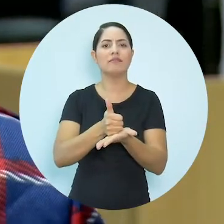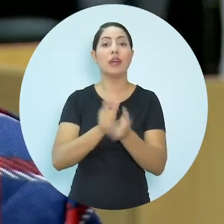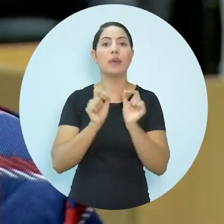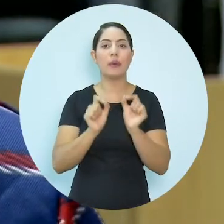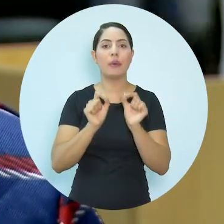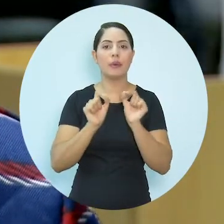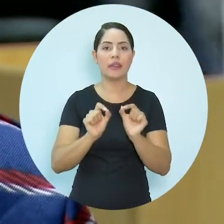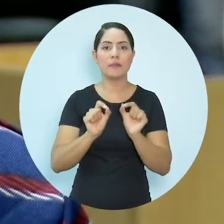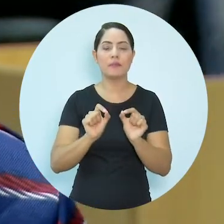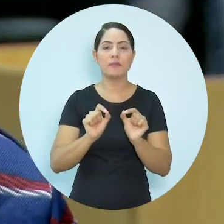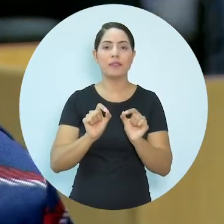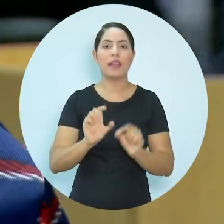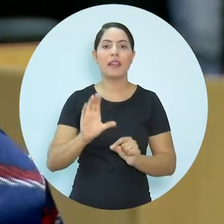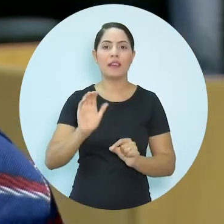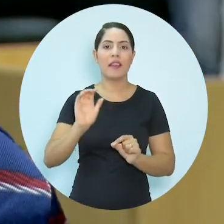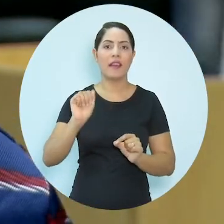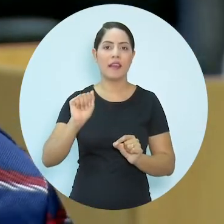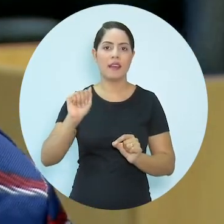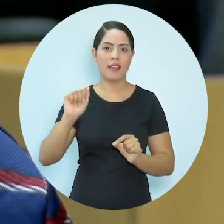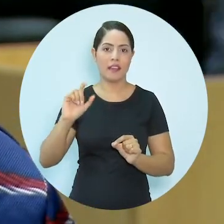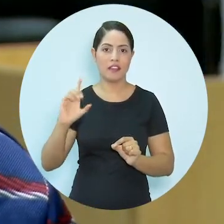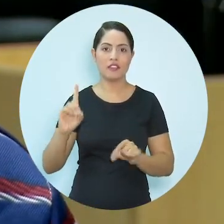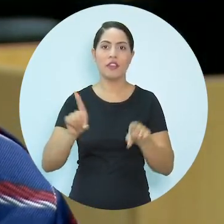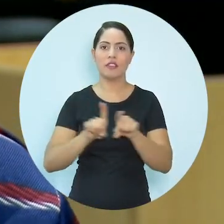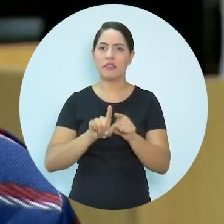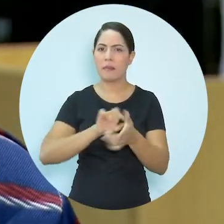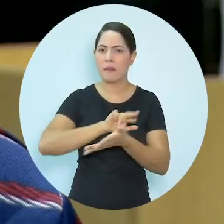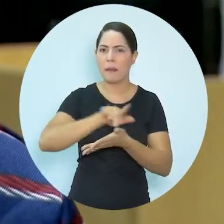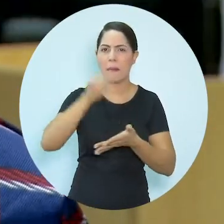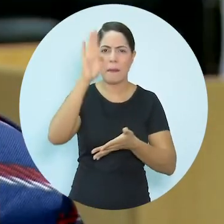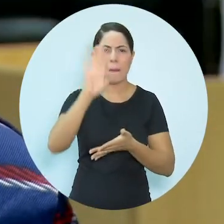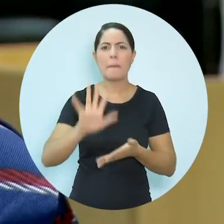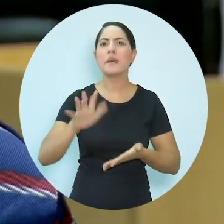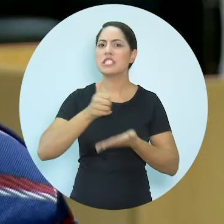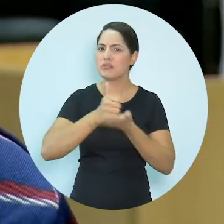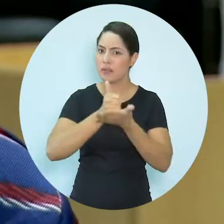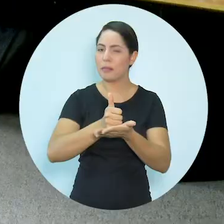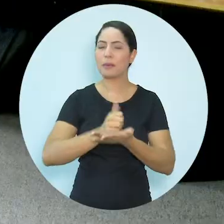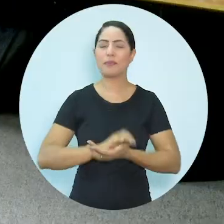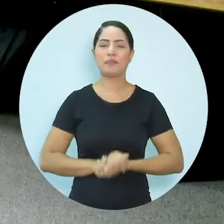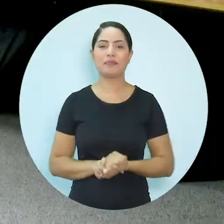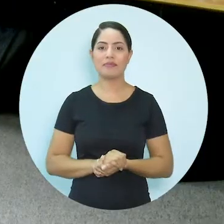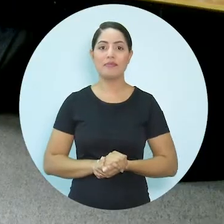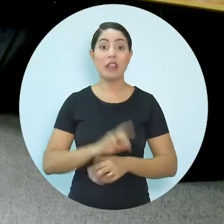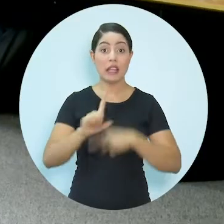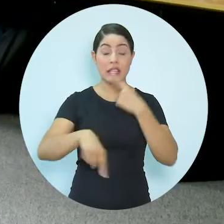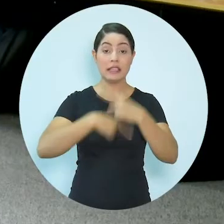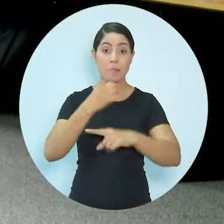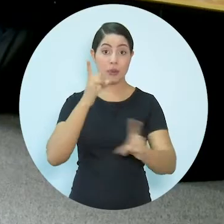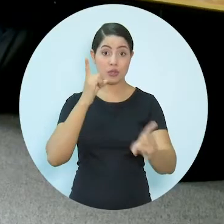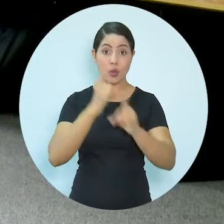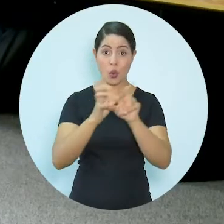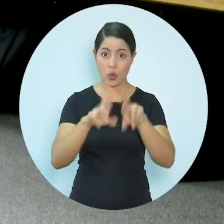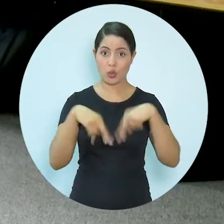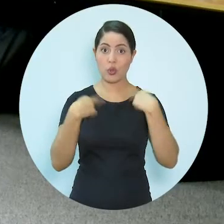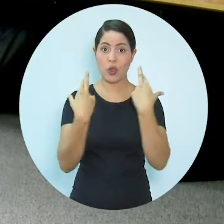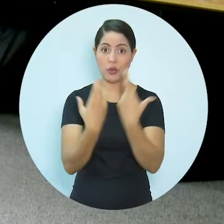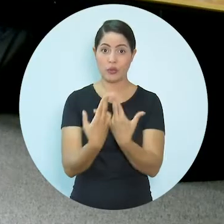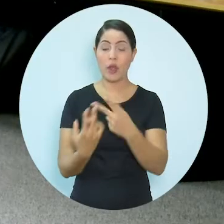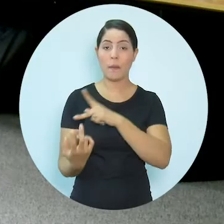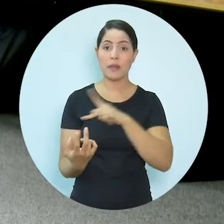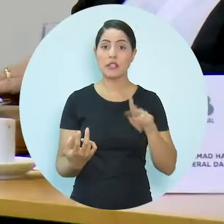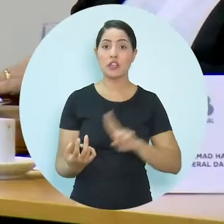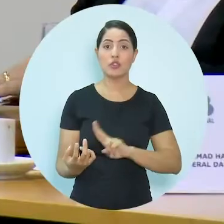que as caixas de assistência e as seccionais colocam à disposição dele em todo o Brasil. Após o encontro, o presidente da